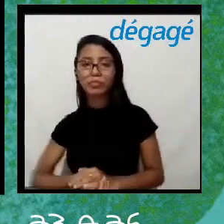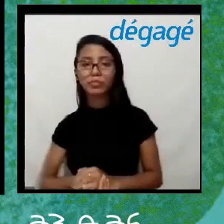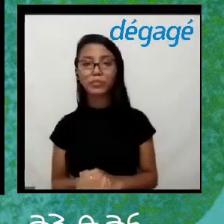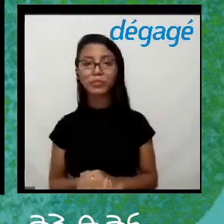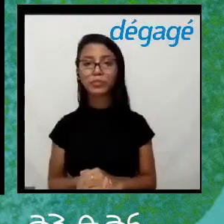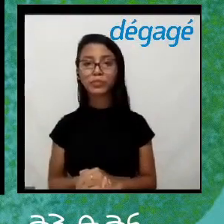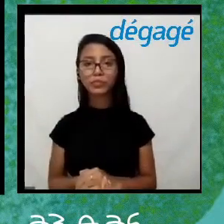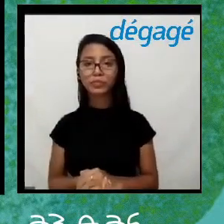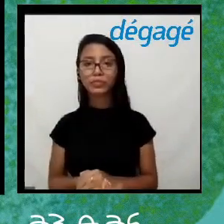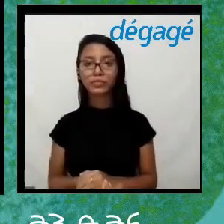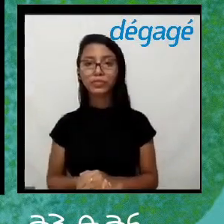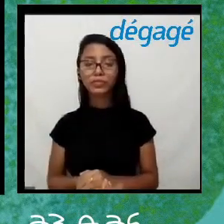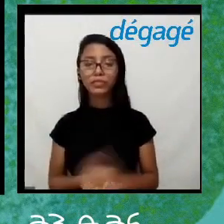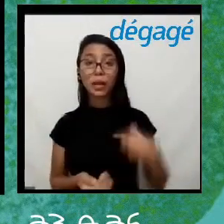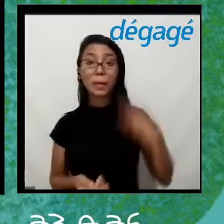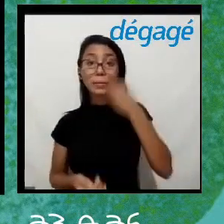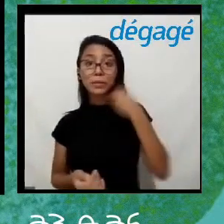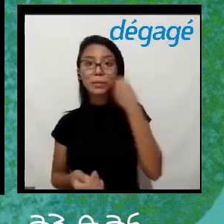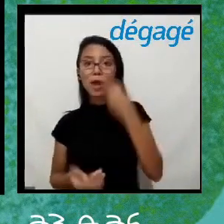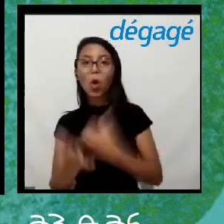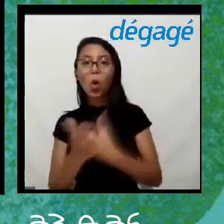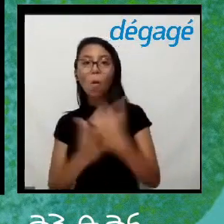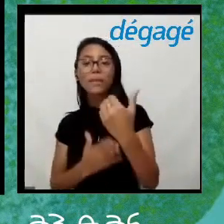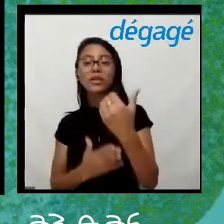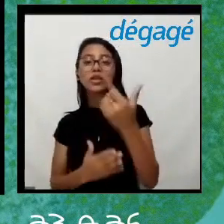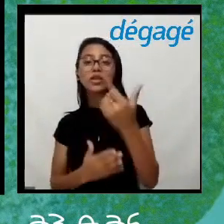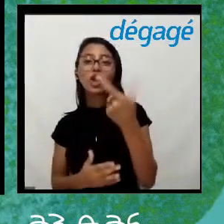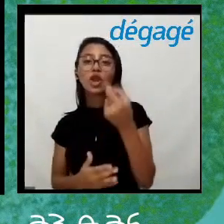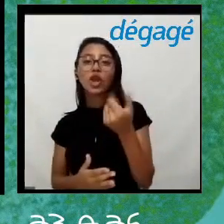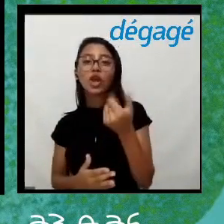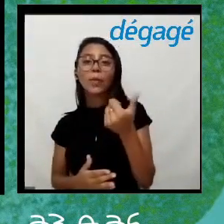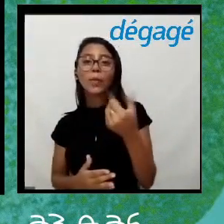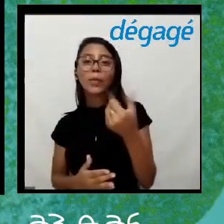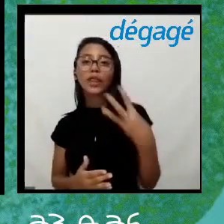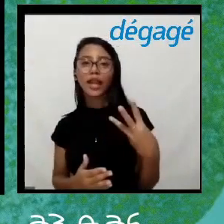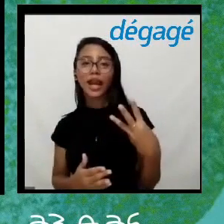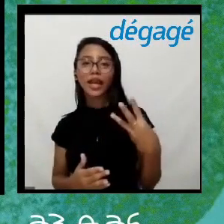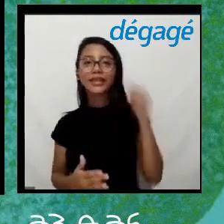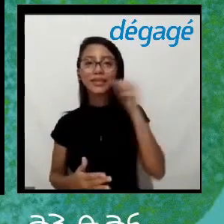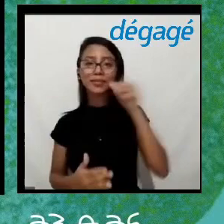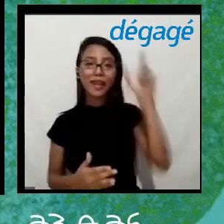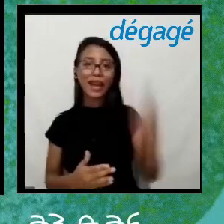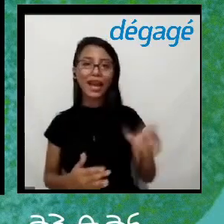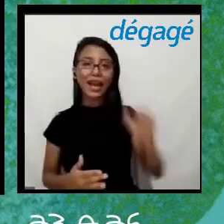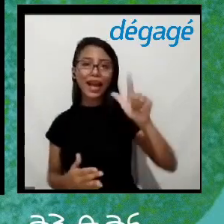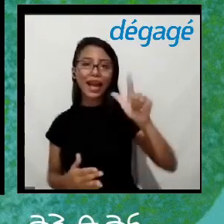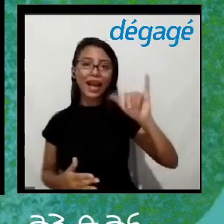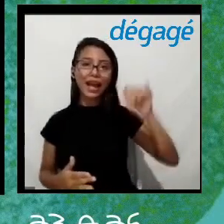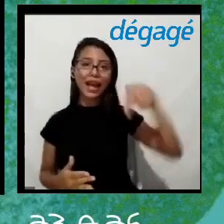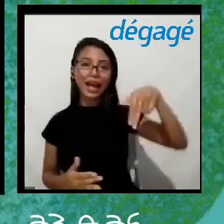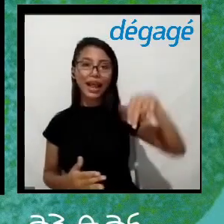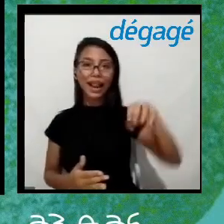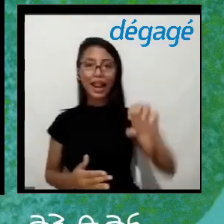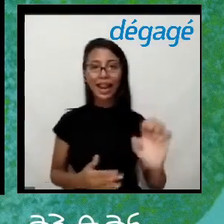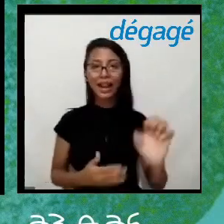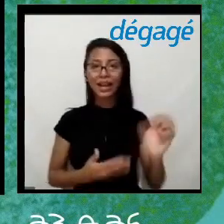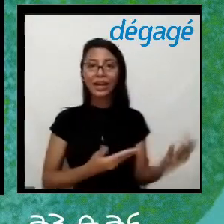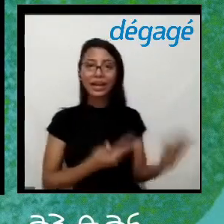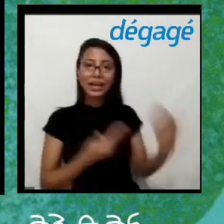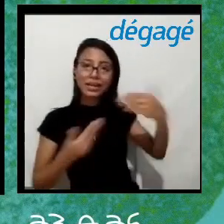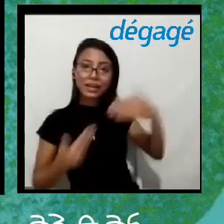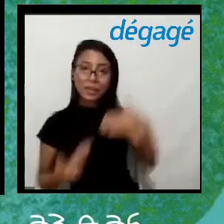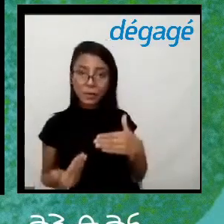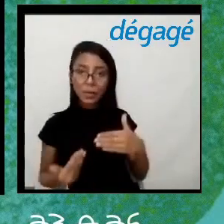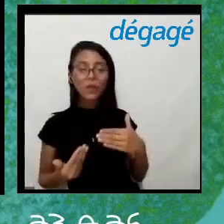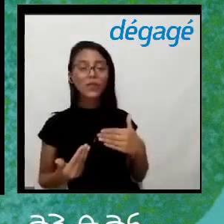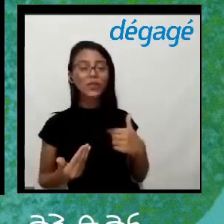Circulando, ela começa em 2013, a convite da Aline para participar do projeto, nesse momento que está